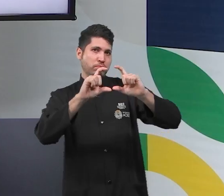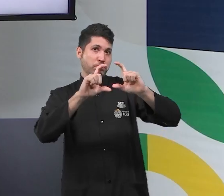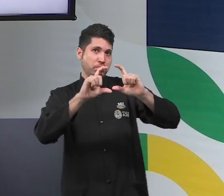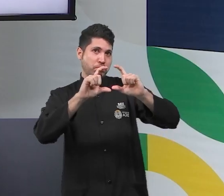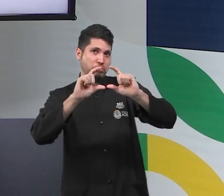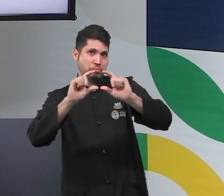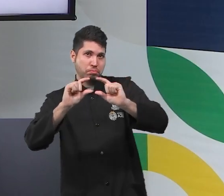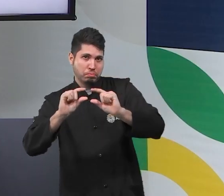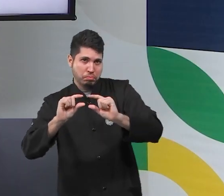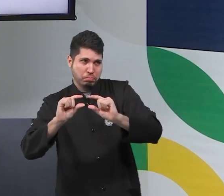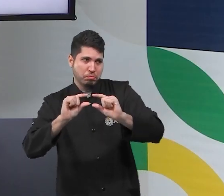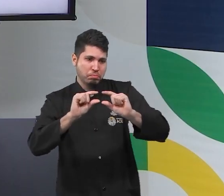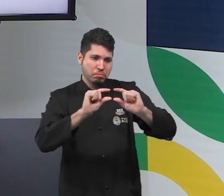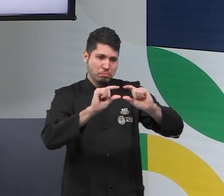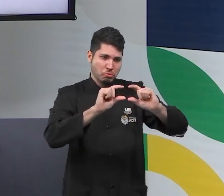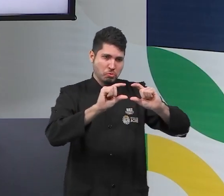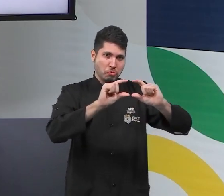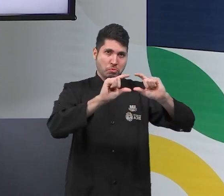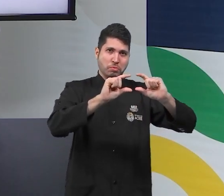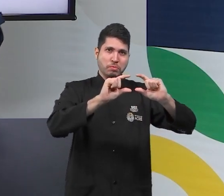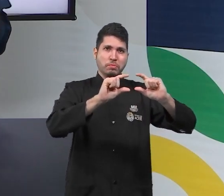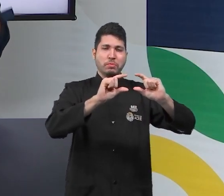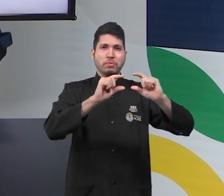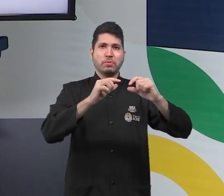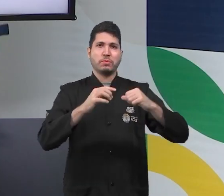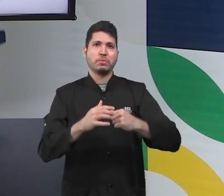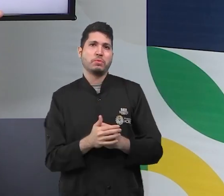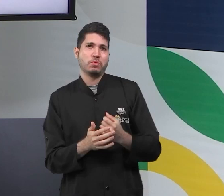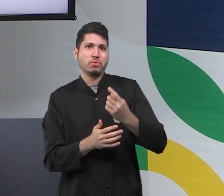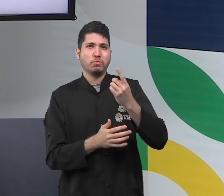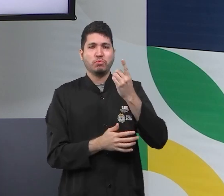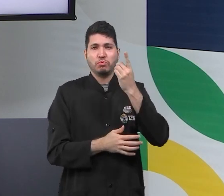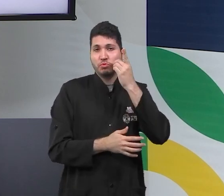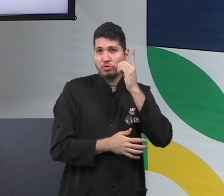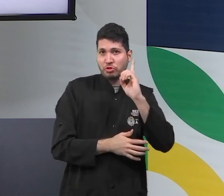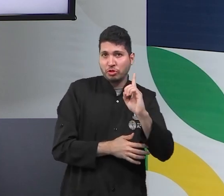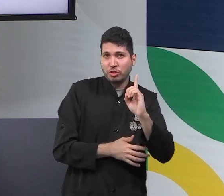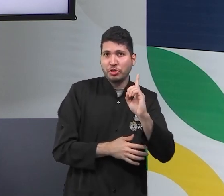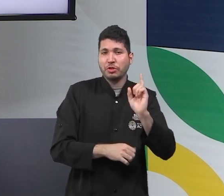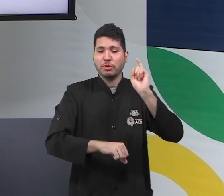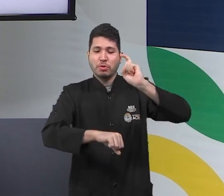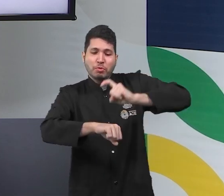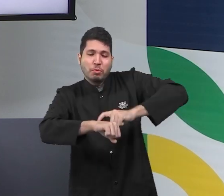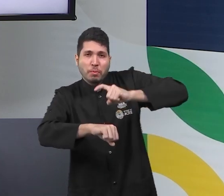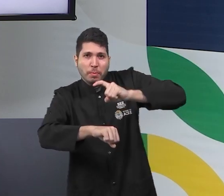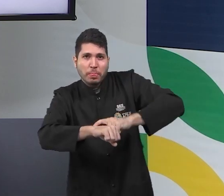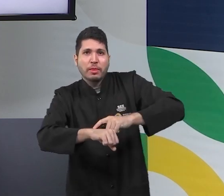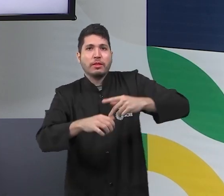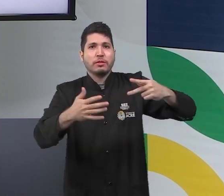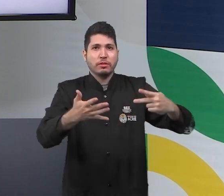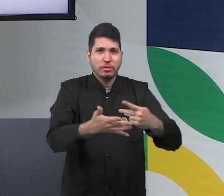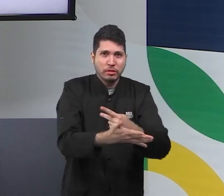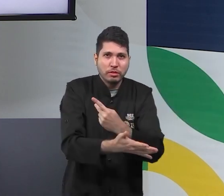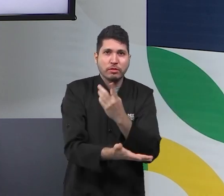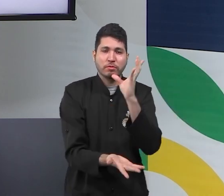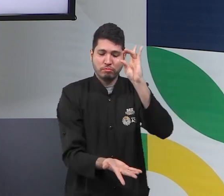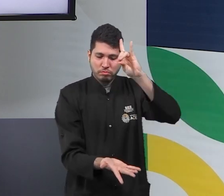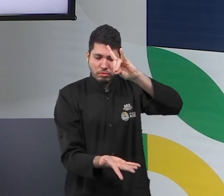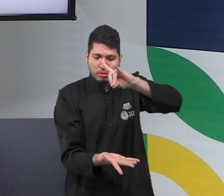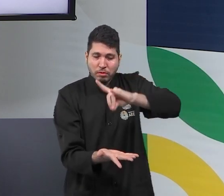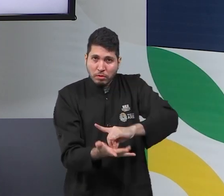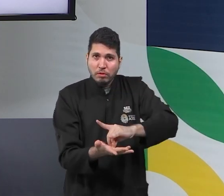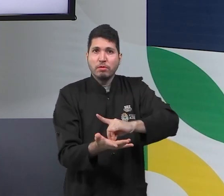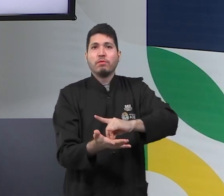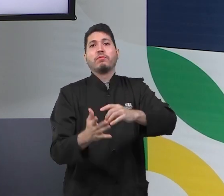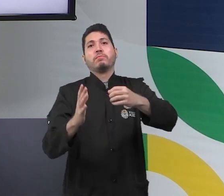destaque, em que o que importa ali o dia e a hora que as coisas aconteceram. Então, são essas questões que configuram